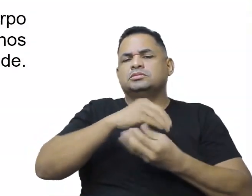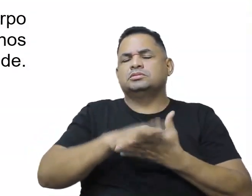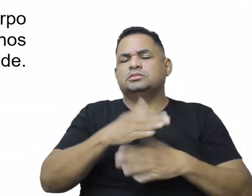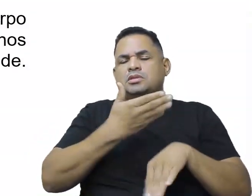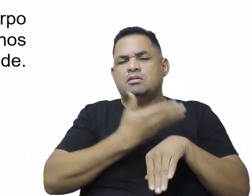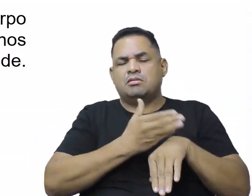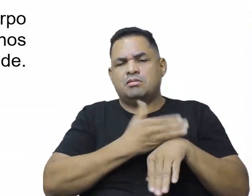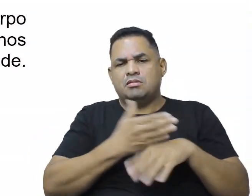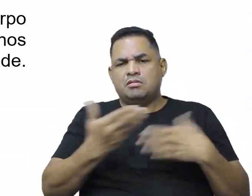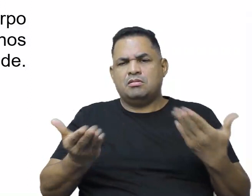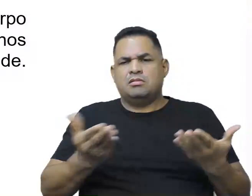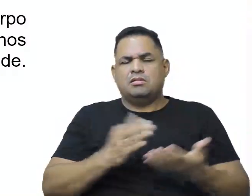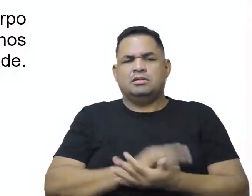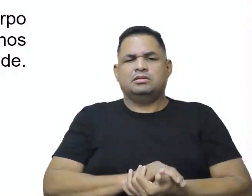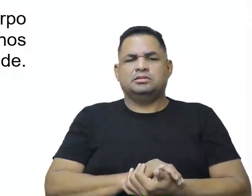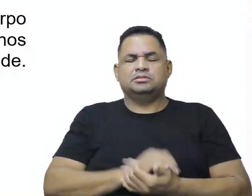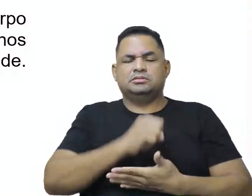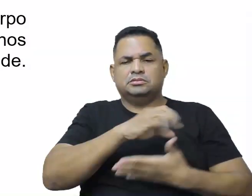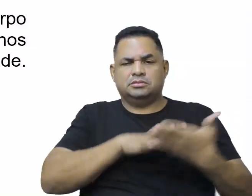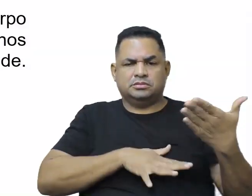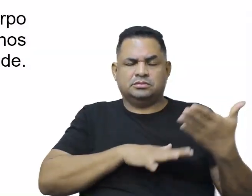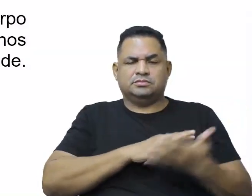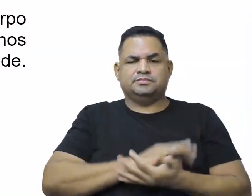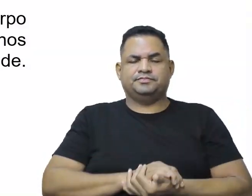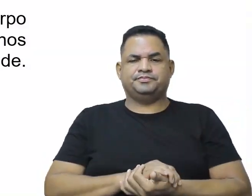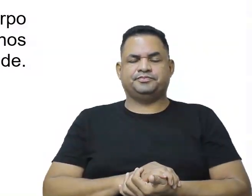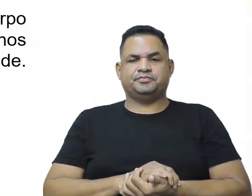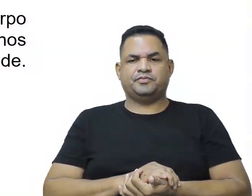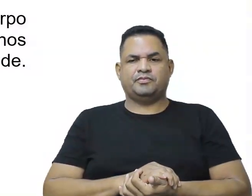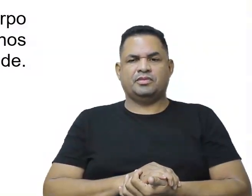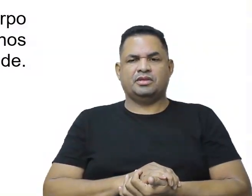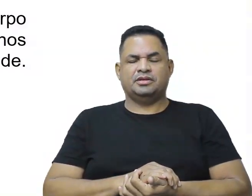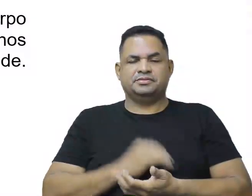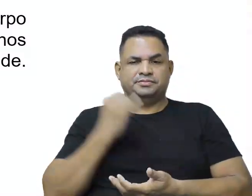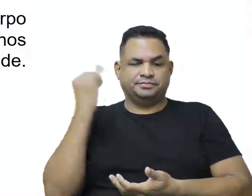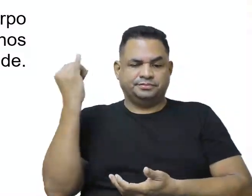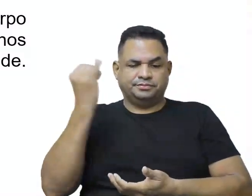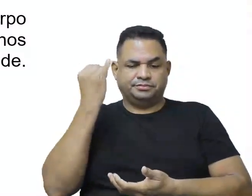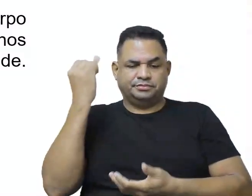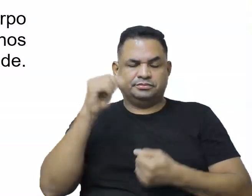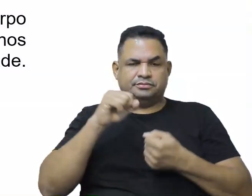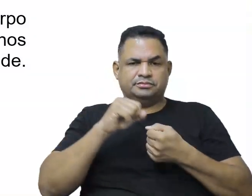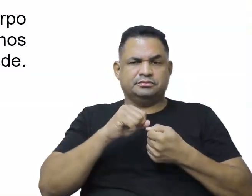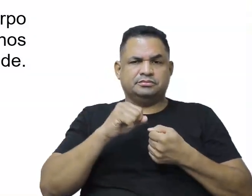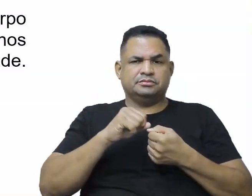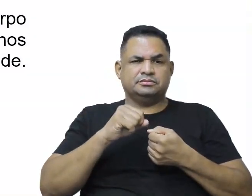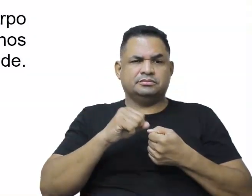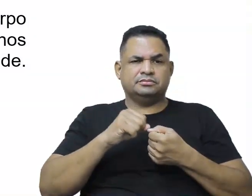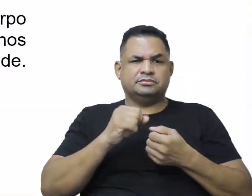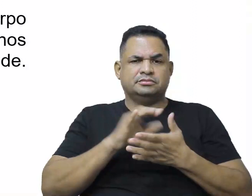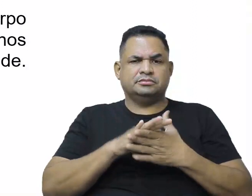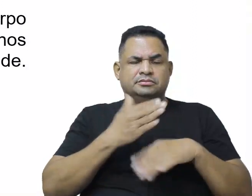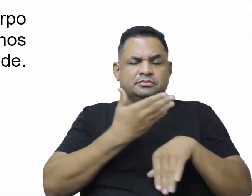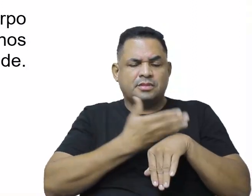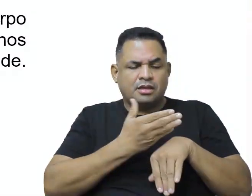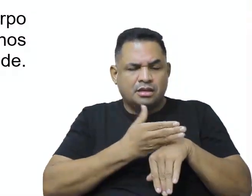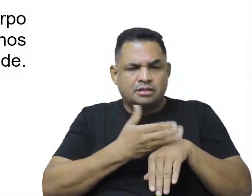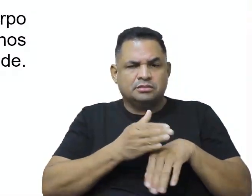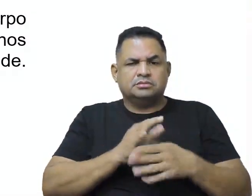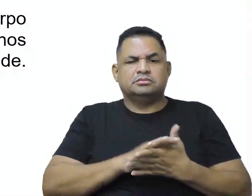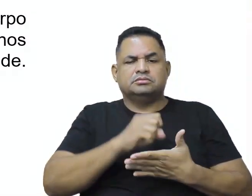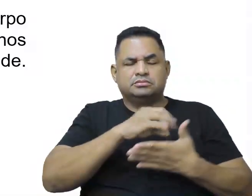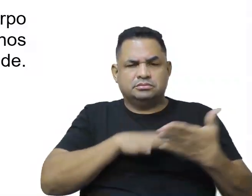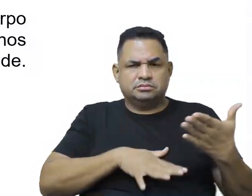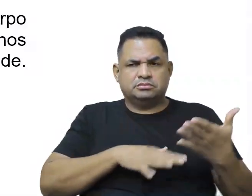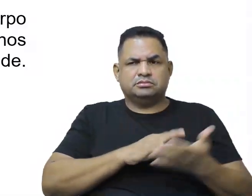exercício né uma uma questão então é importante fazer exercício fazer